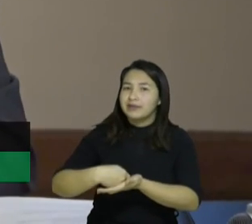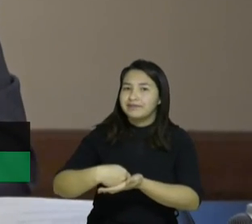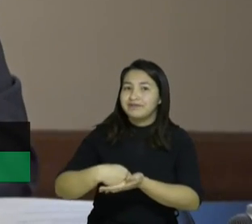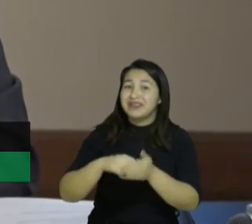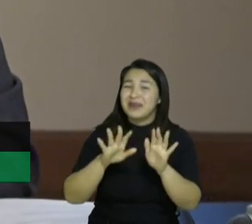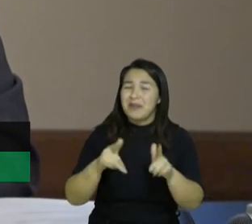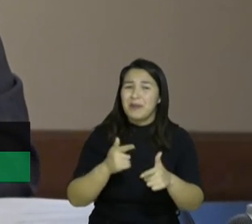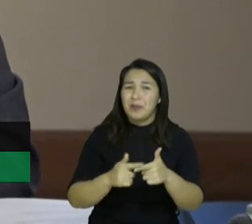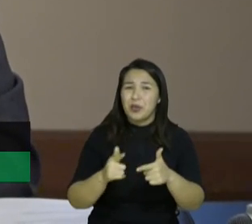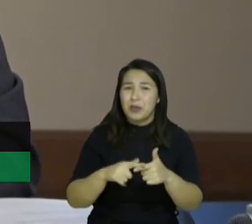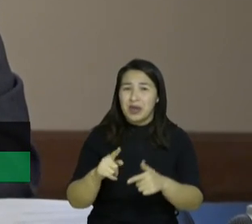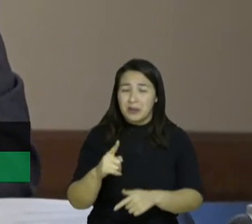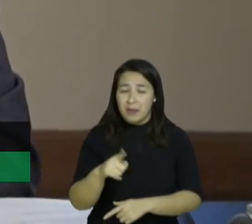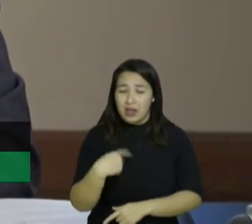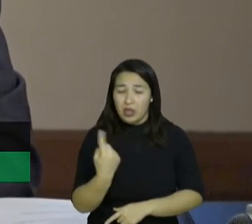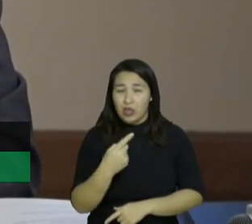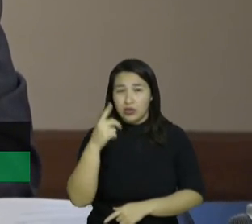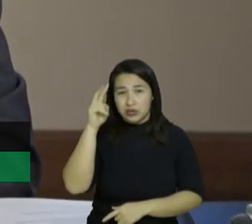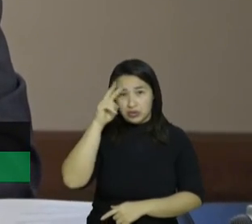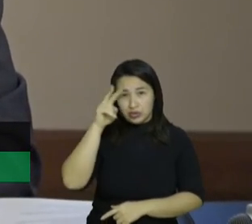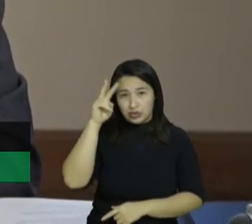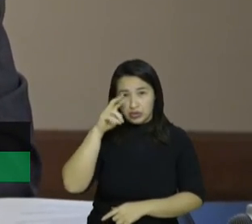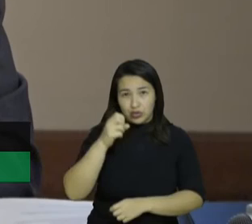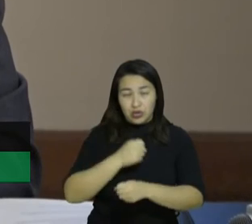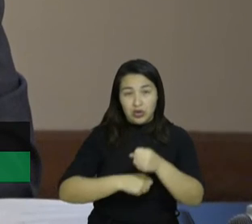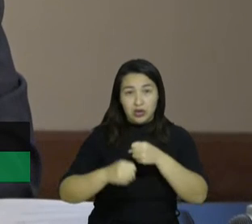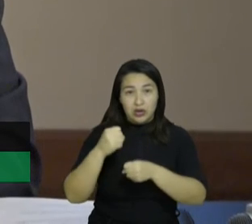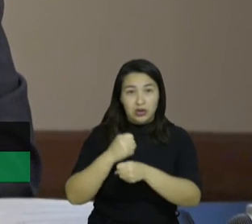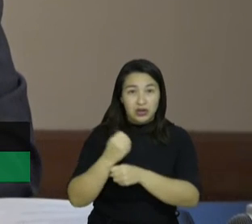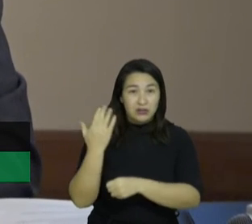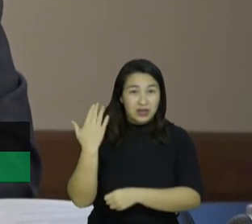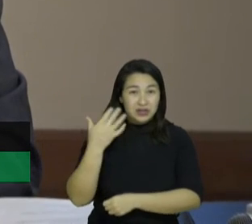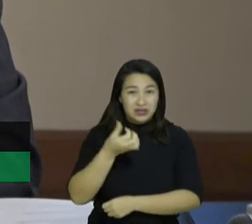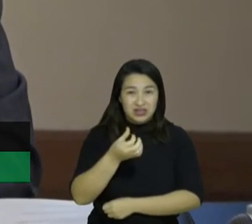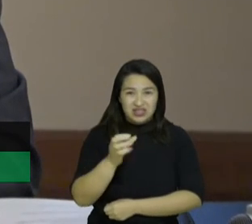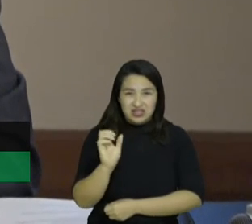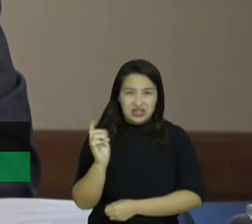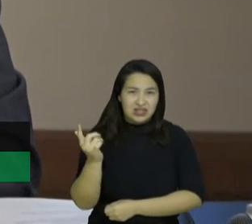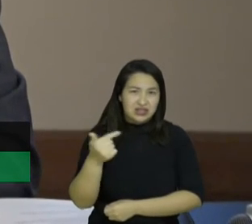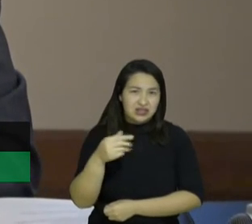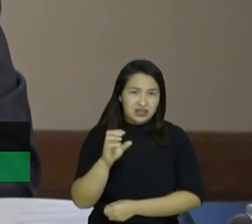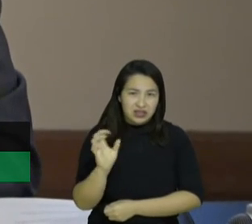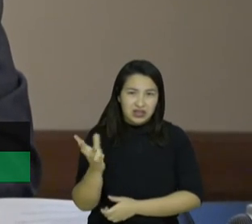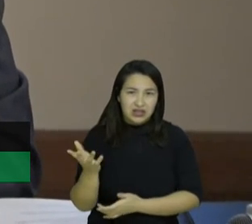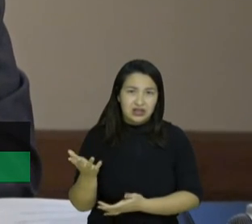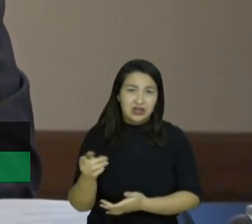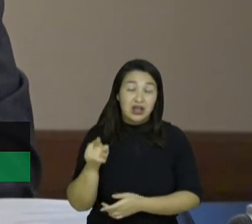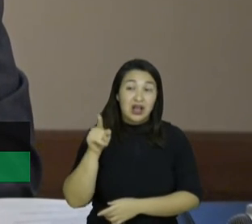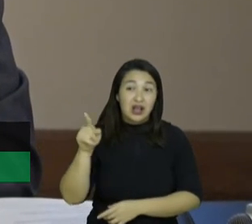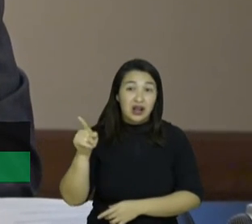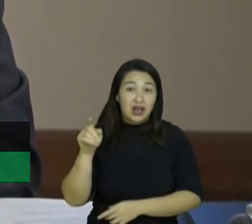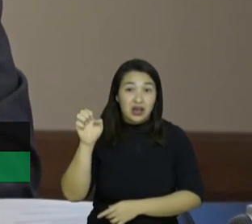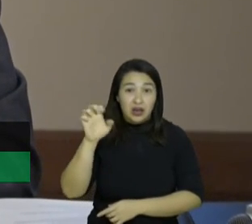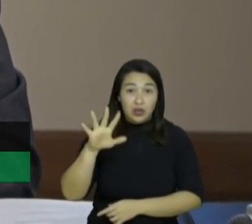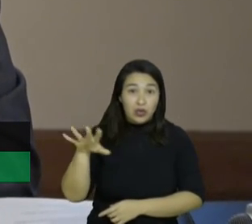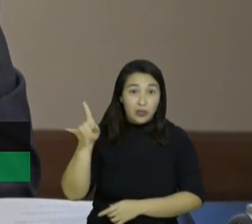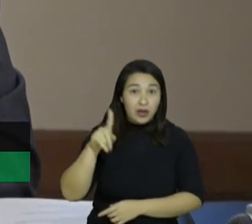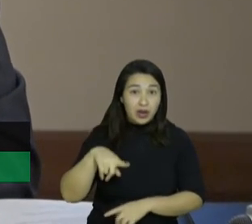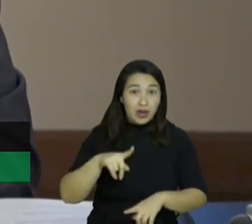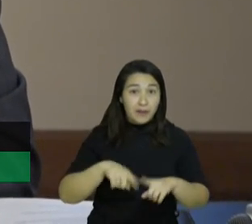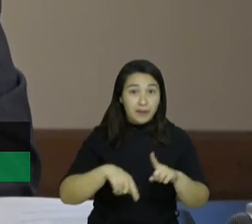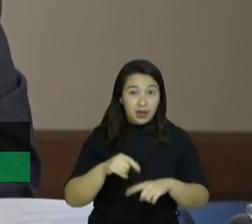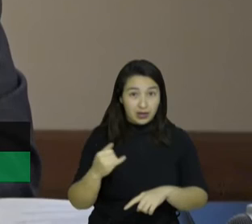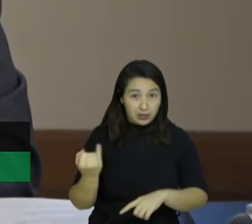história eh nos anos 50 60 e 70 a Europa era um Player era era um era um mercado aliás muito importante para